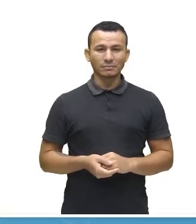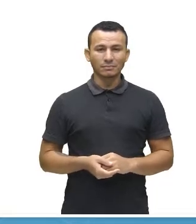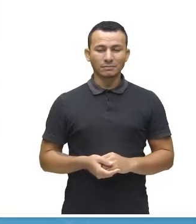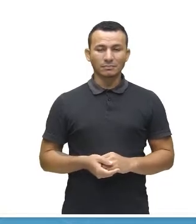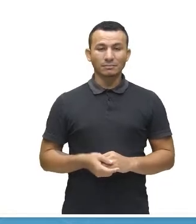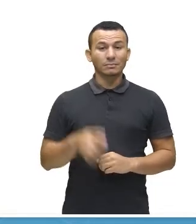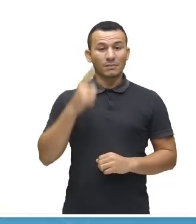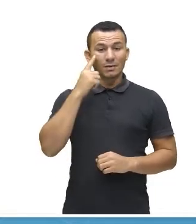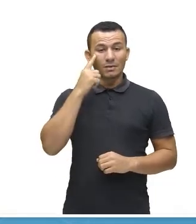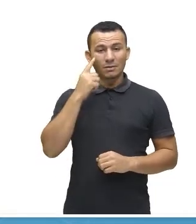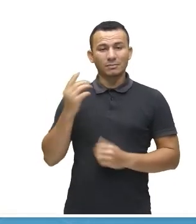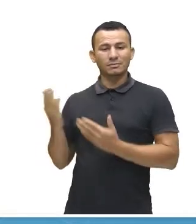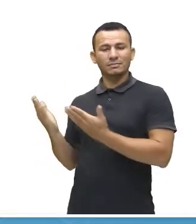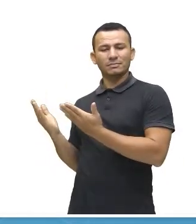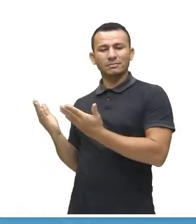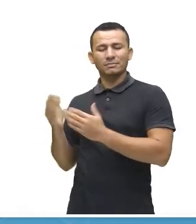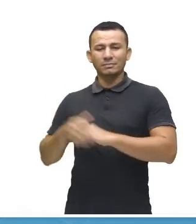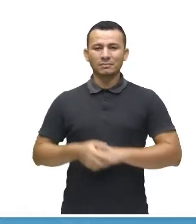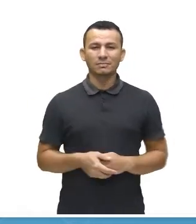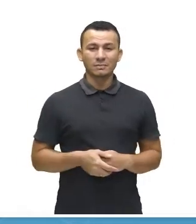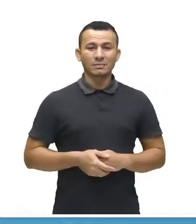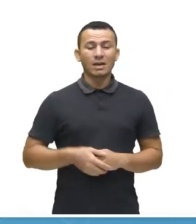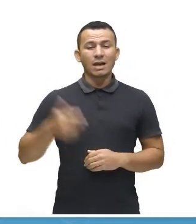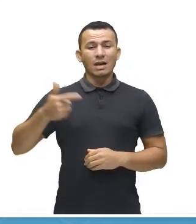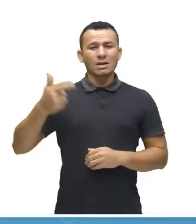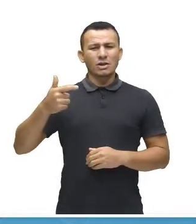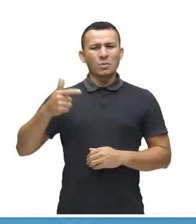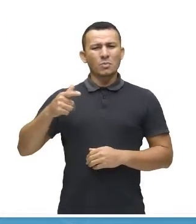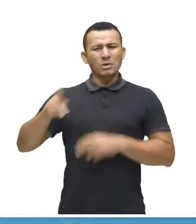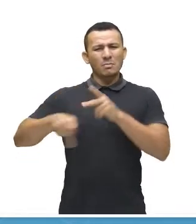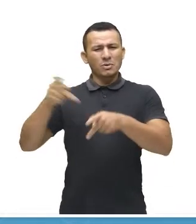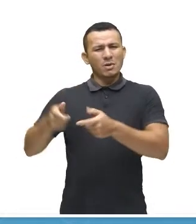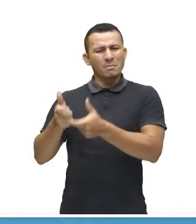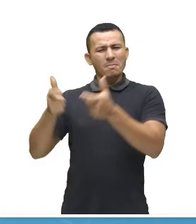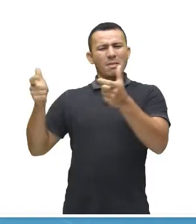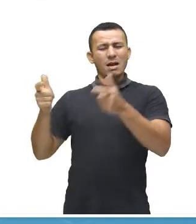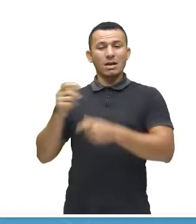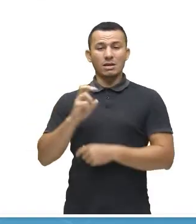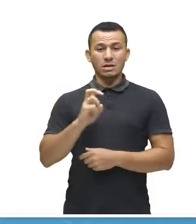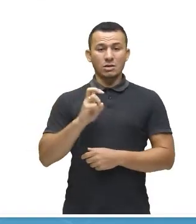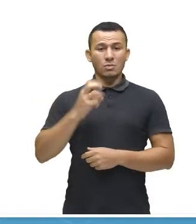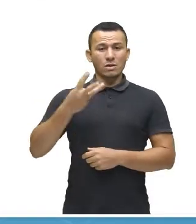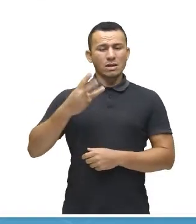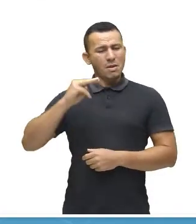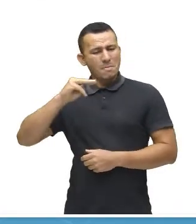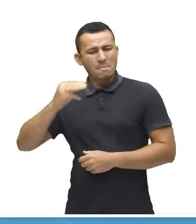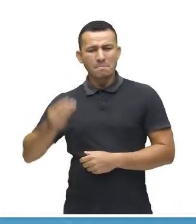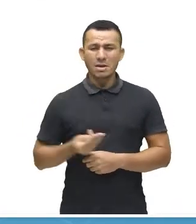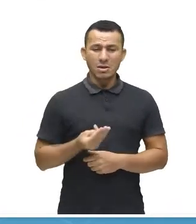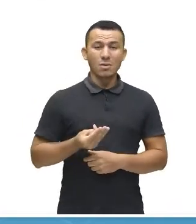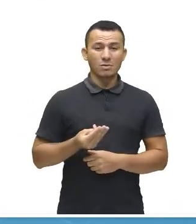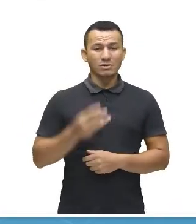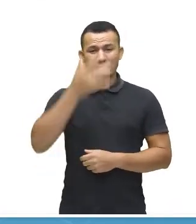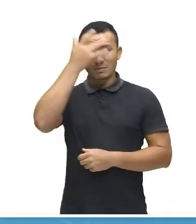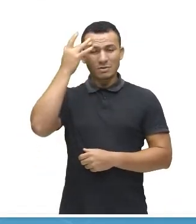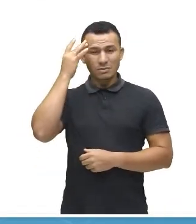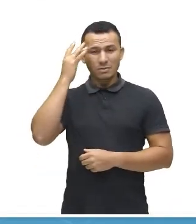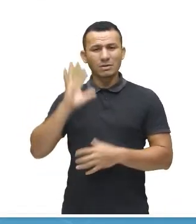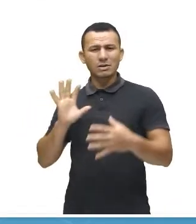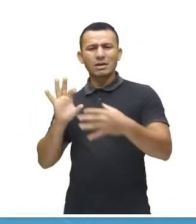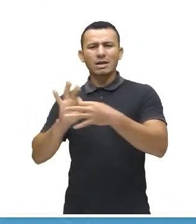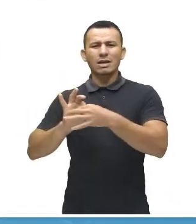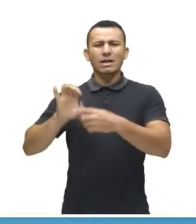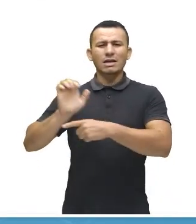É a segunda região mais populosa do país, com cerca de 53 milhões de habitantes. Abrange os estados do